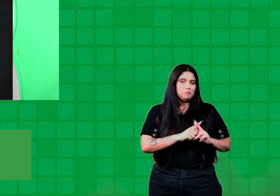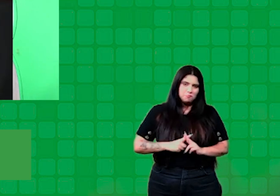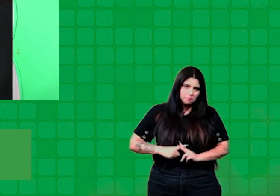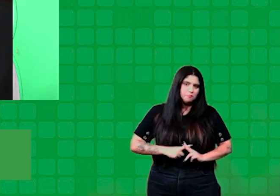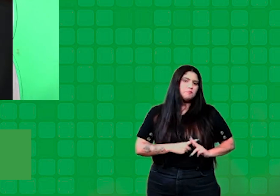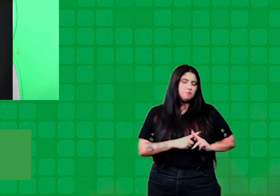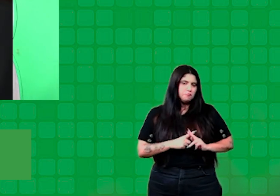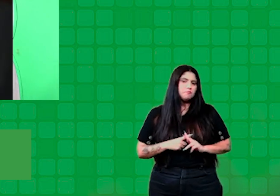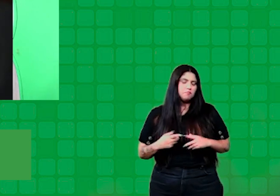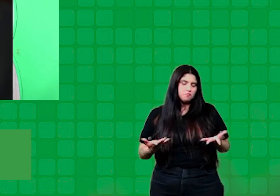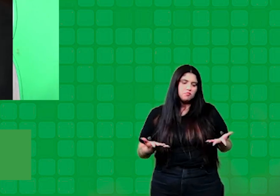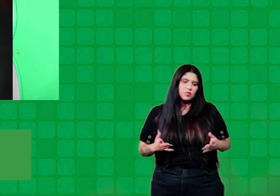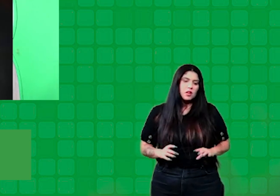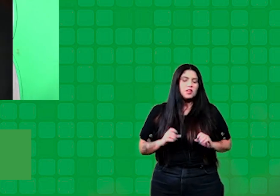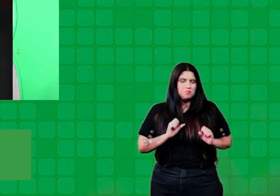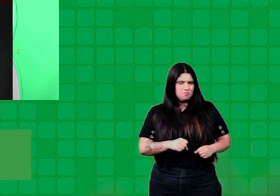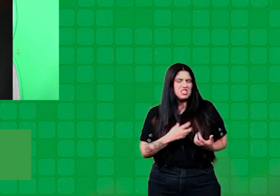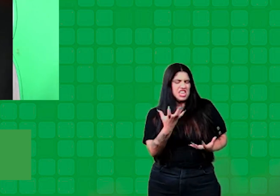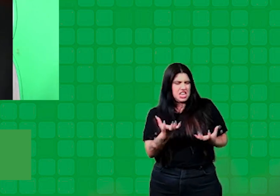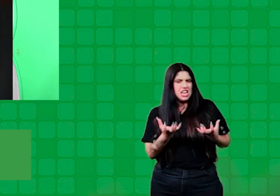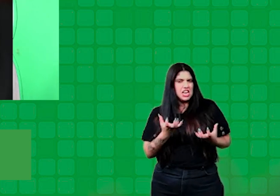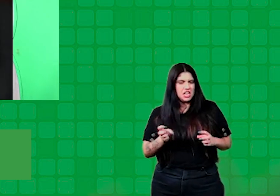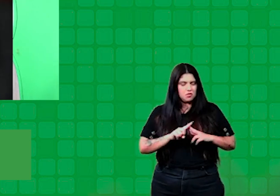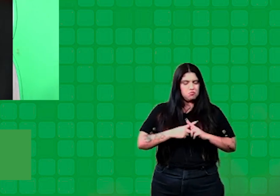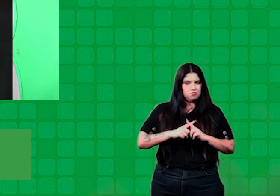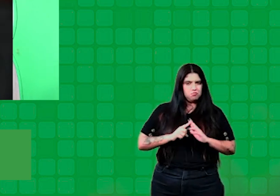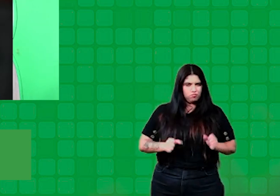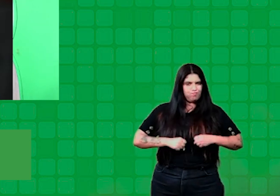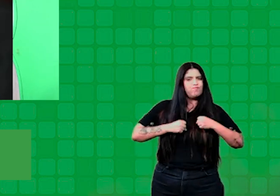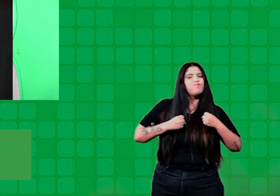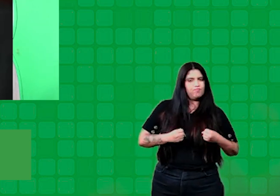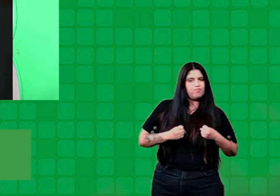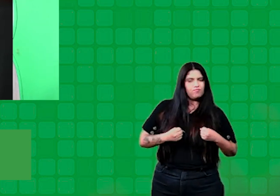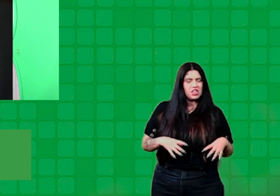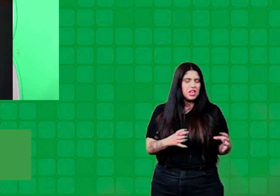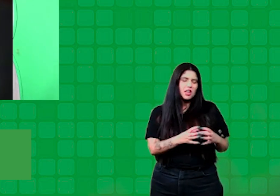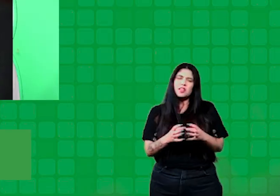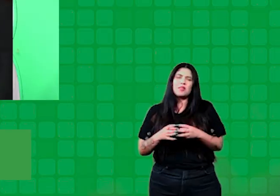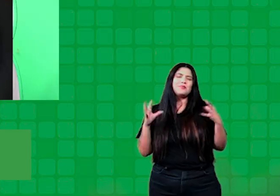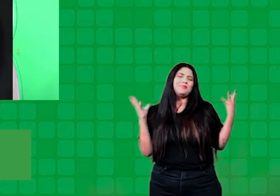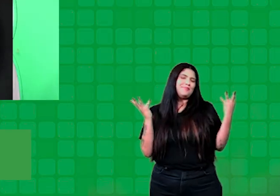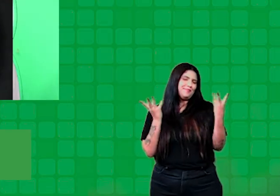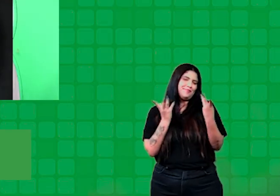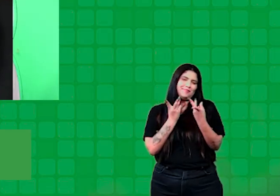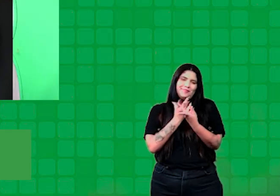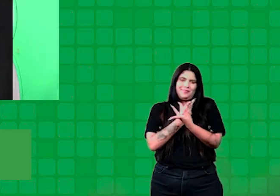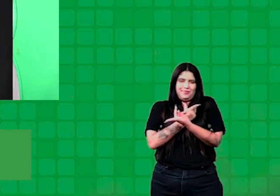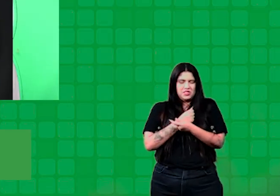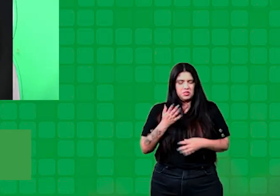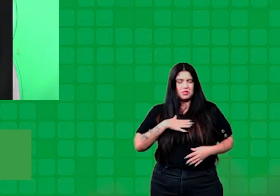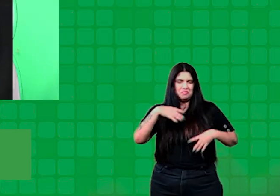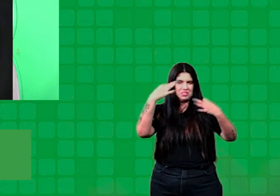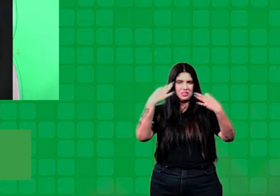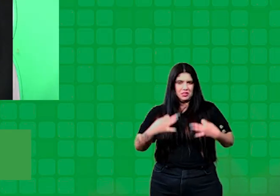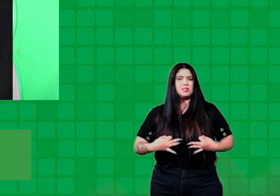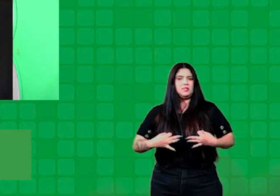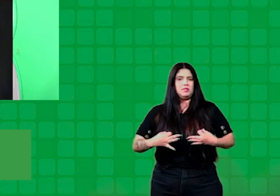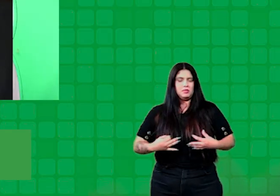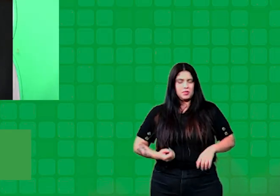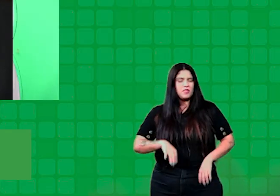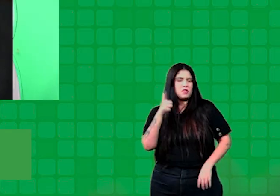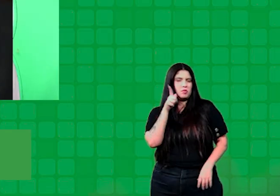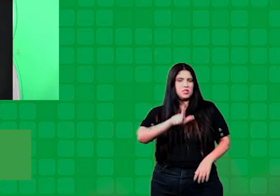você está à disposição para tocar o processo. E a equipe é maravilhosa também, tenho certeza que eles vão conseguir a tempo da